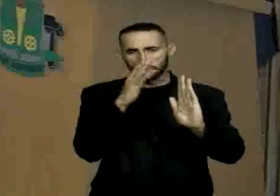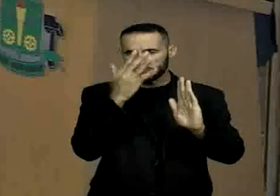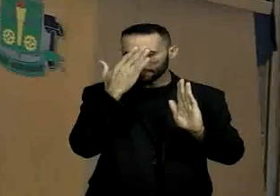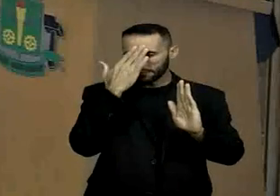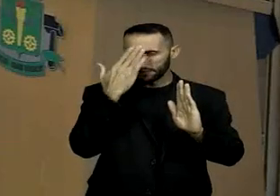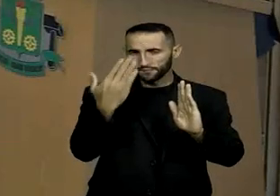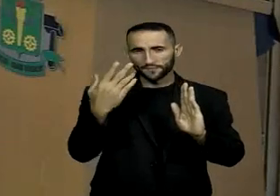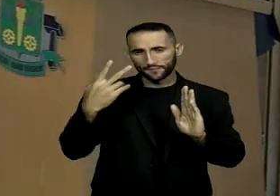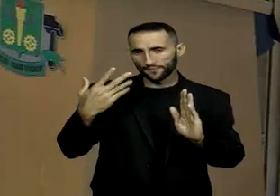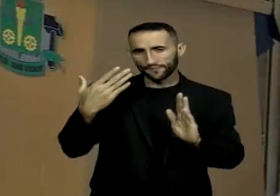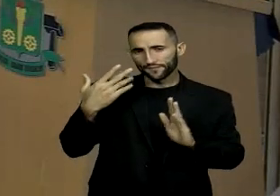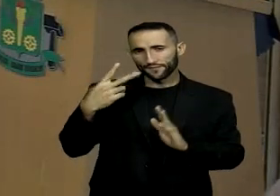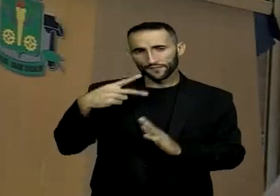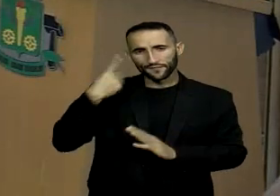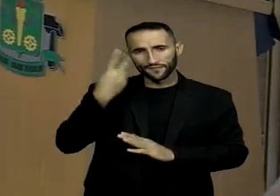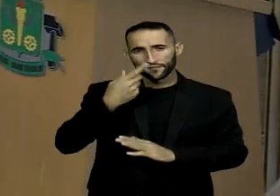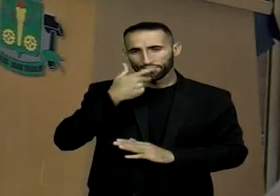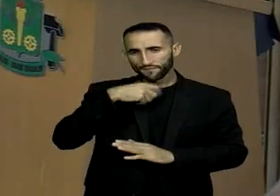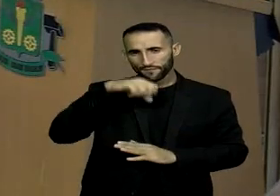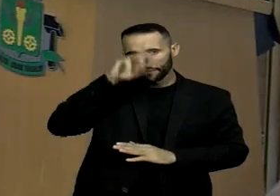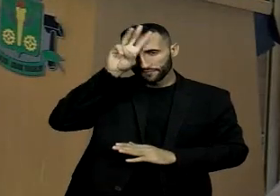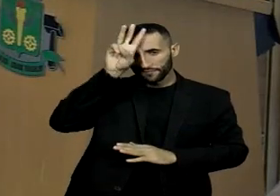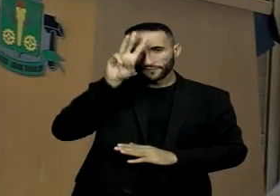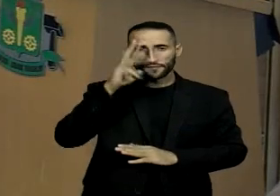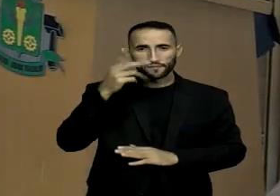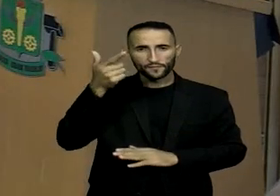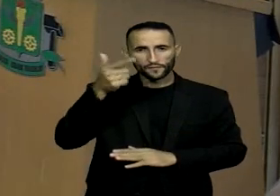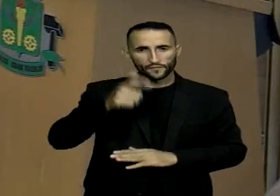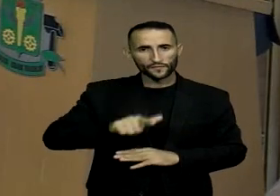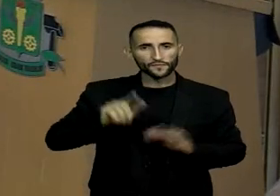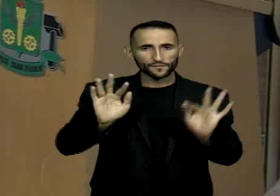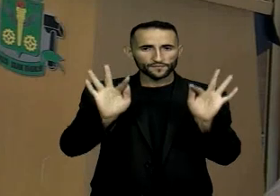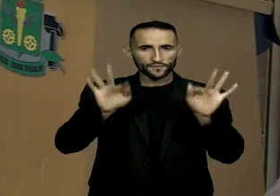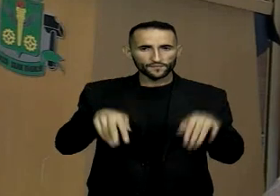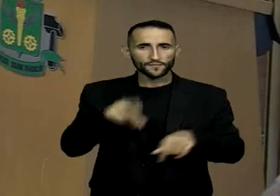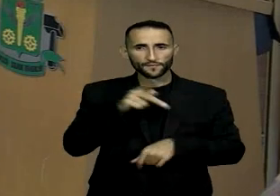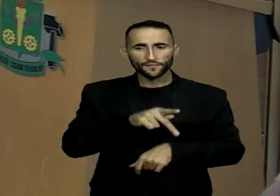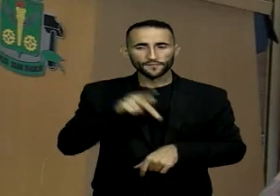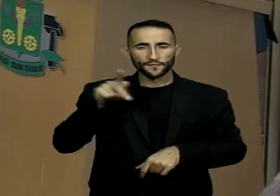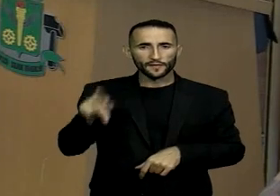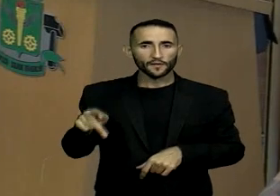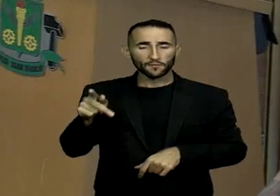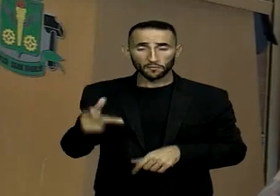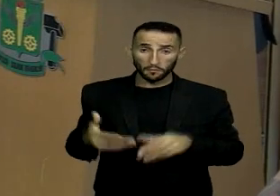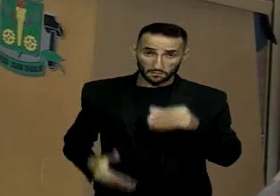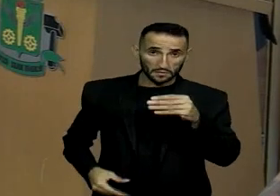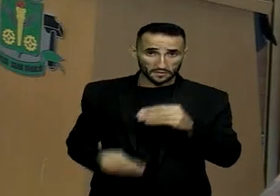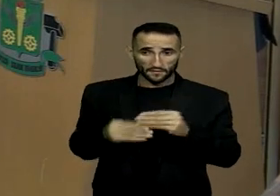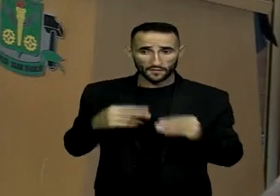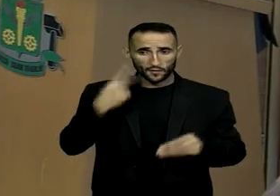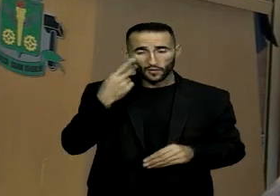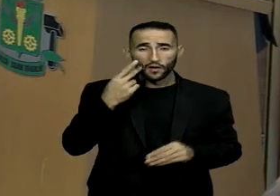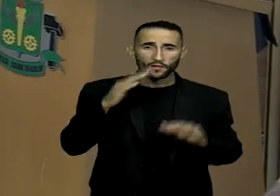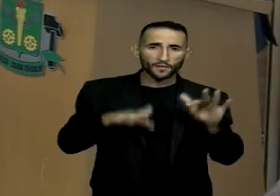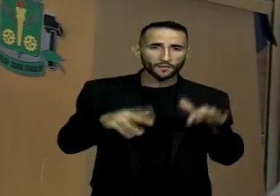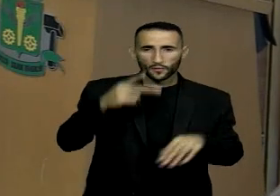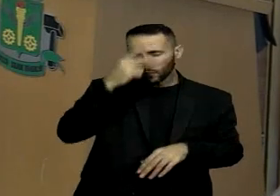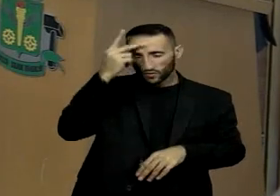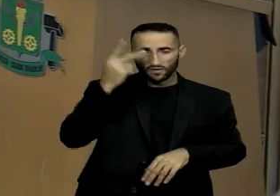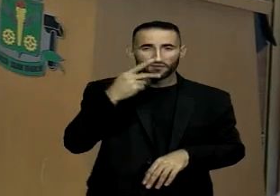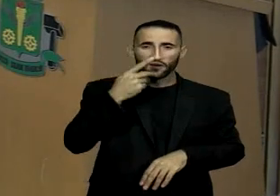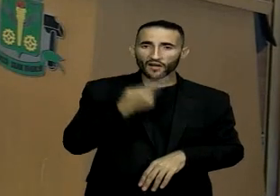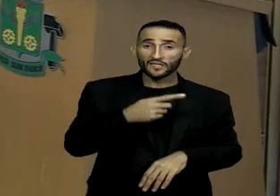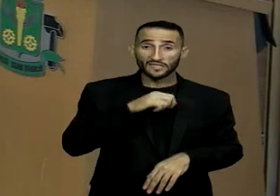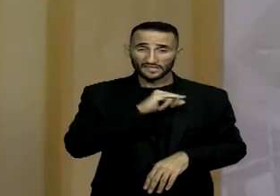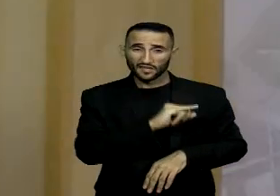Obrigado, Julião, nosso vereador. Então, é só para finalizar, senhor presidente. Erivelto, muitas vezes o pessoal fala, né, pau que nasce torto,